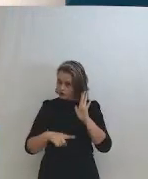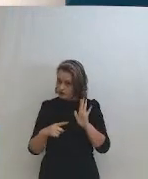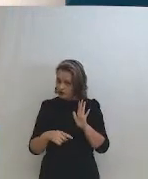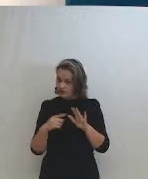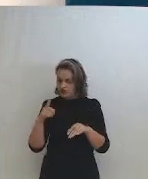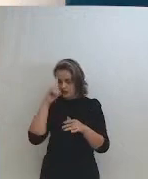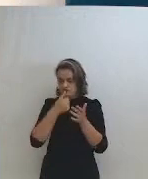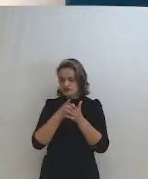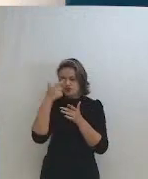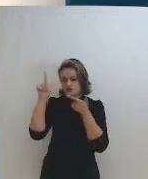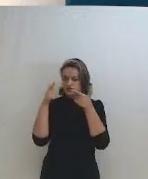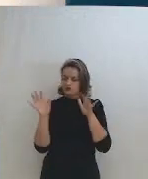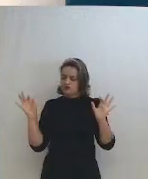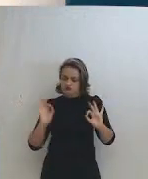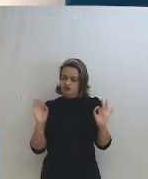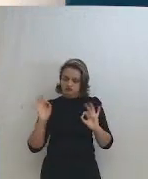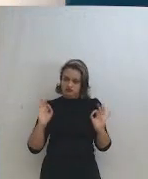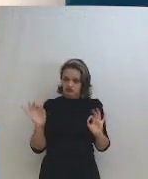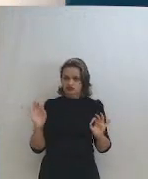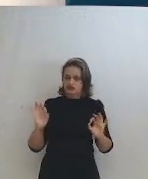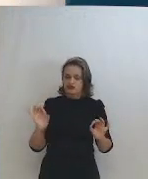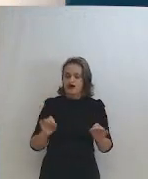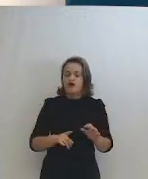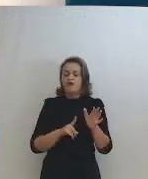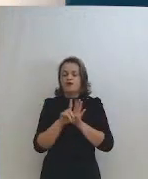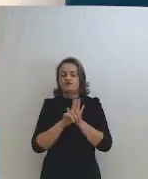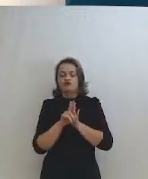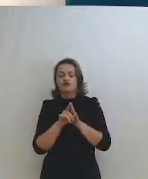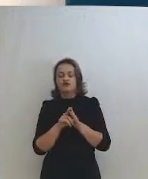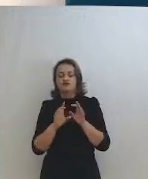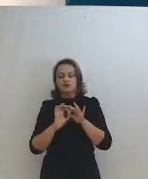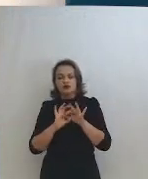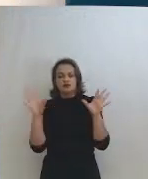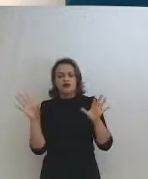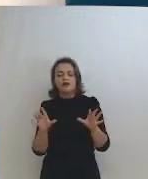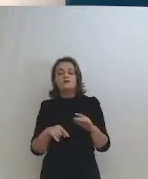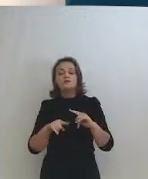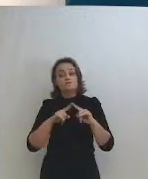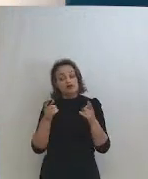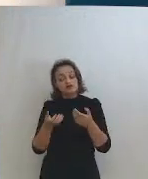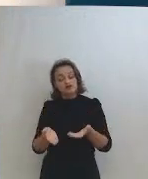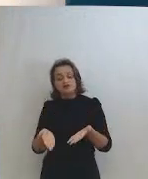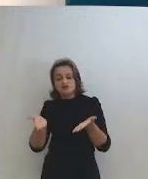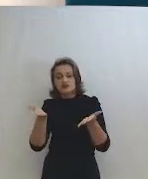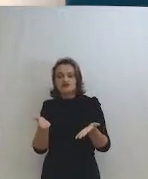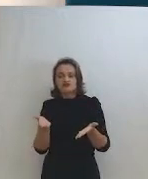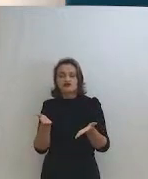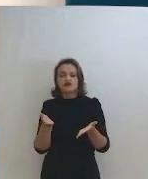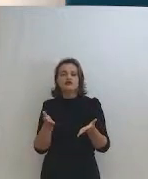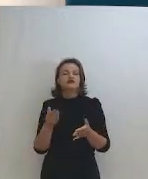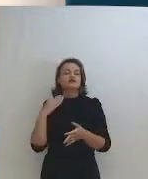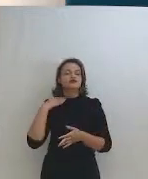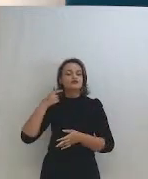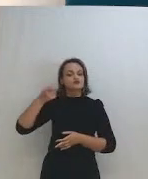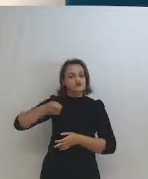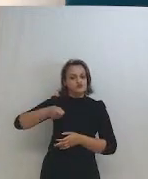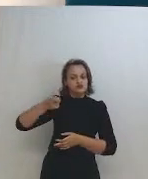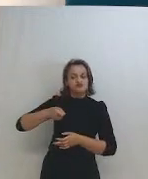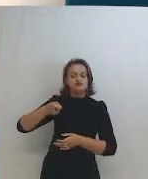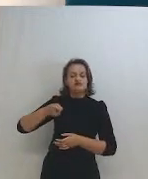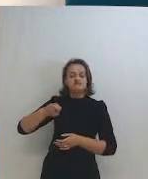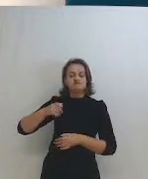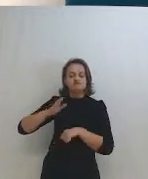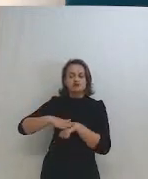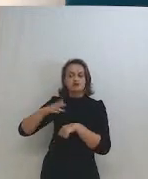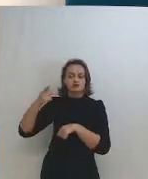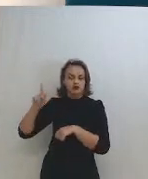se realiza o alvará de soltura, mas se oficia ao juízo para que o juízo, então, possa proferir